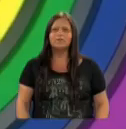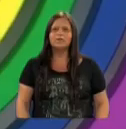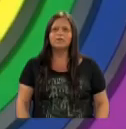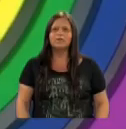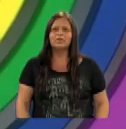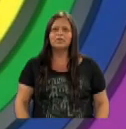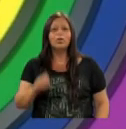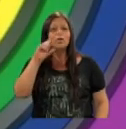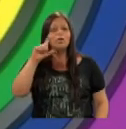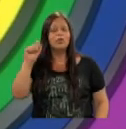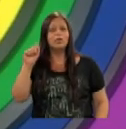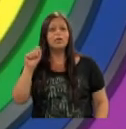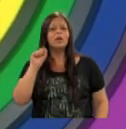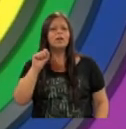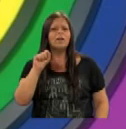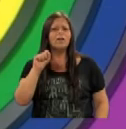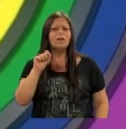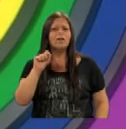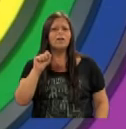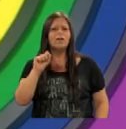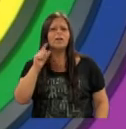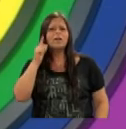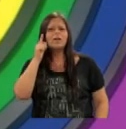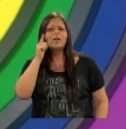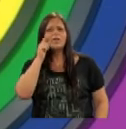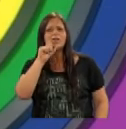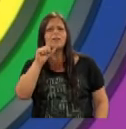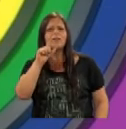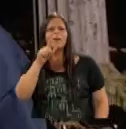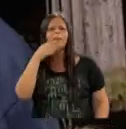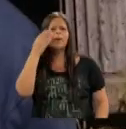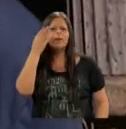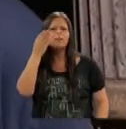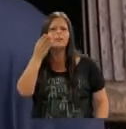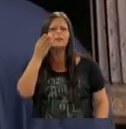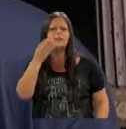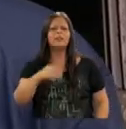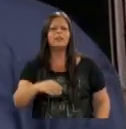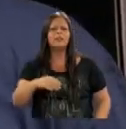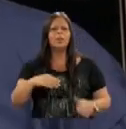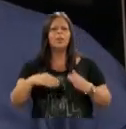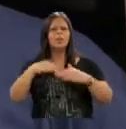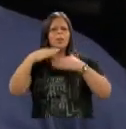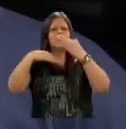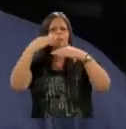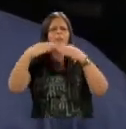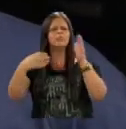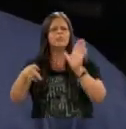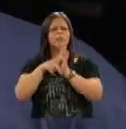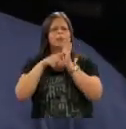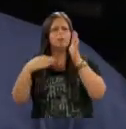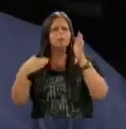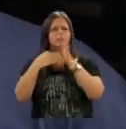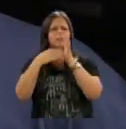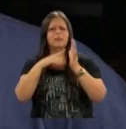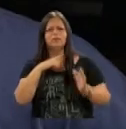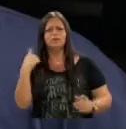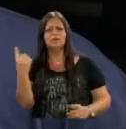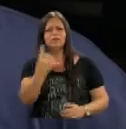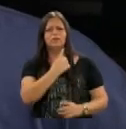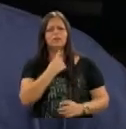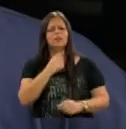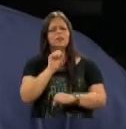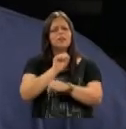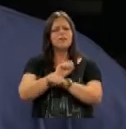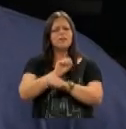olá o que é a superação para você ultrapassar os próprios limites da gente se